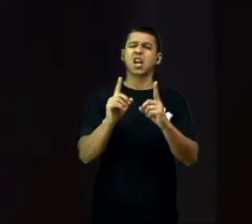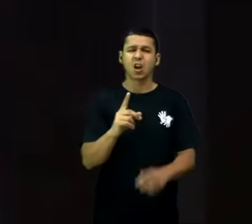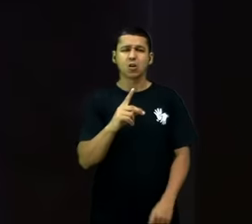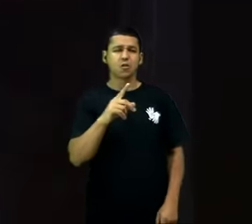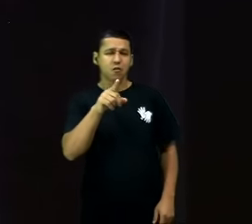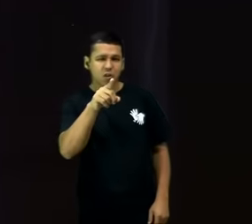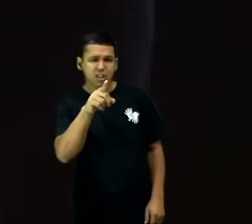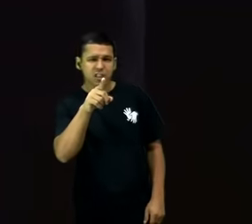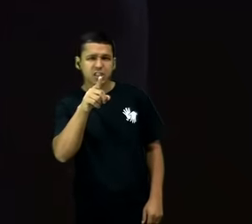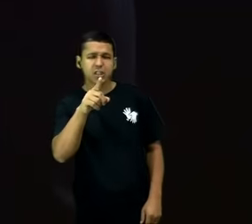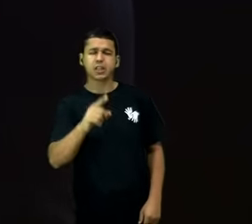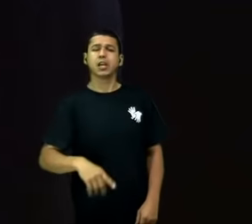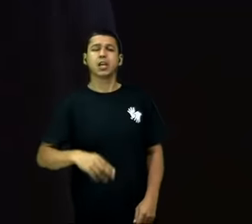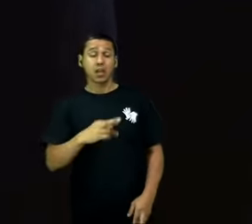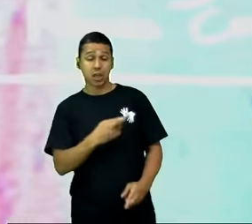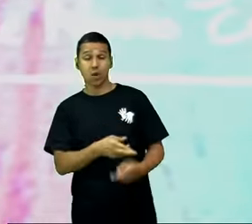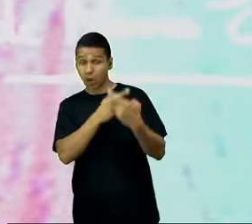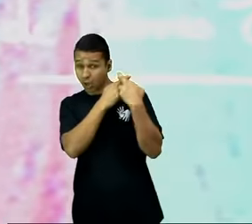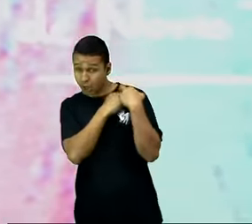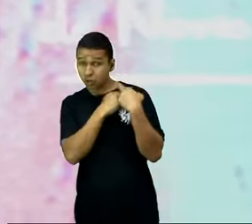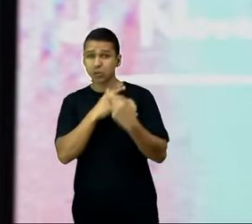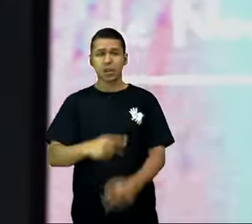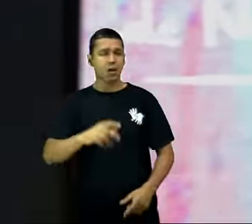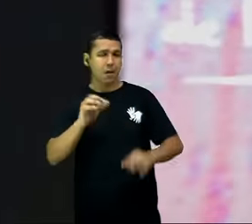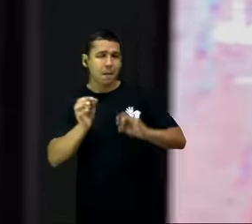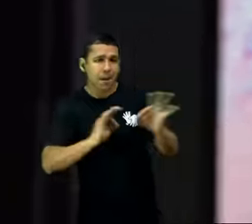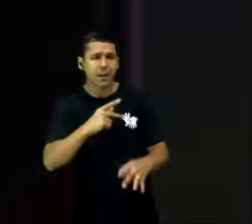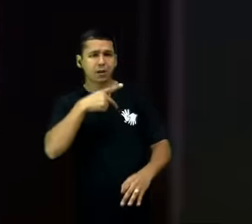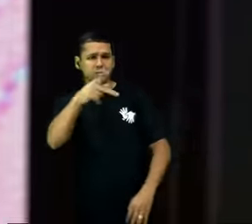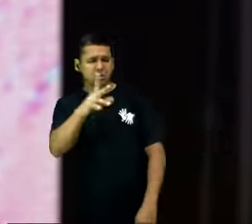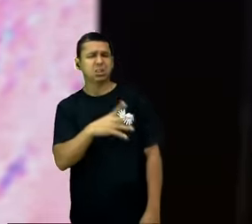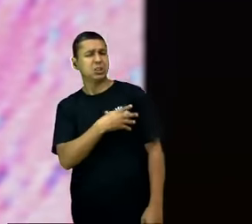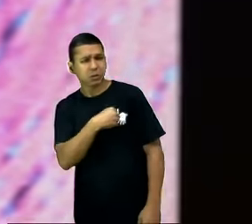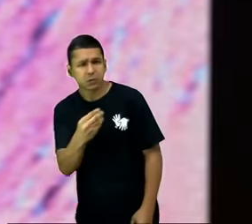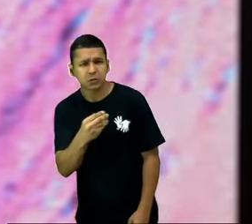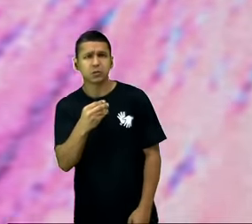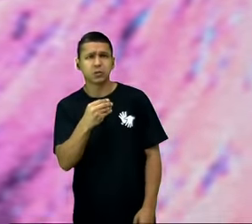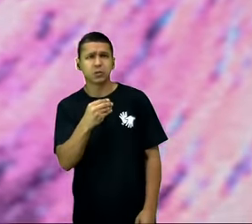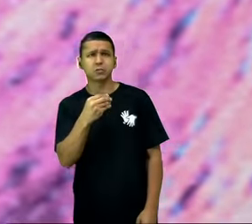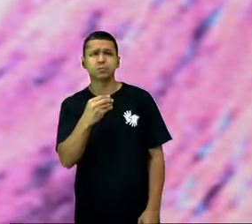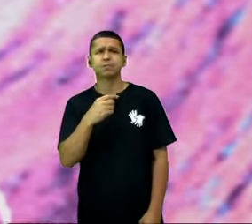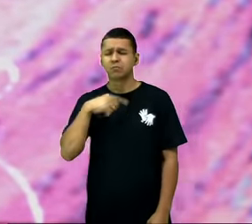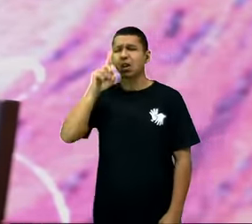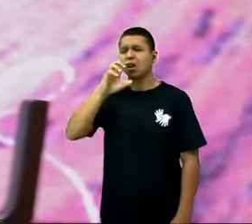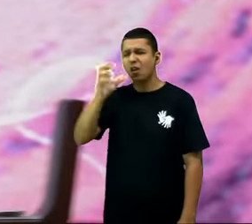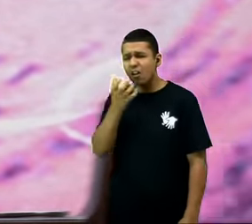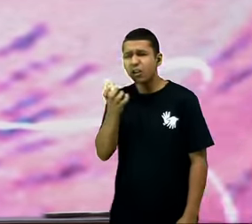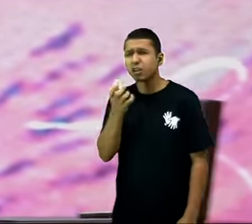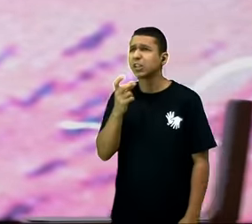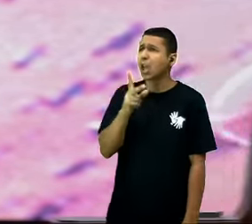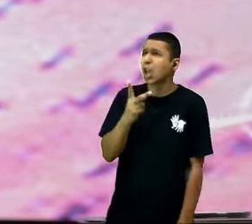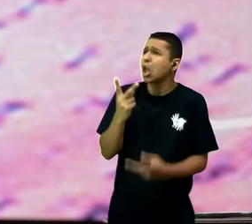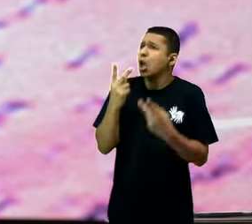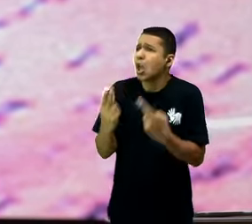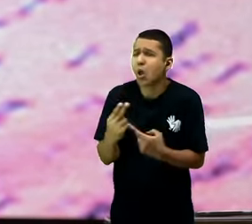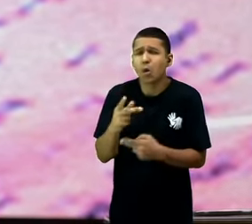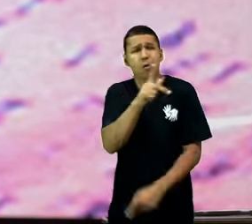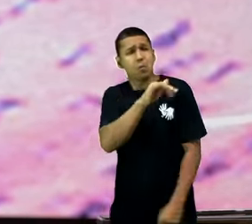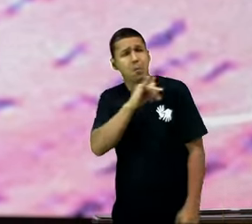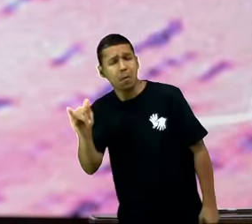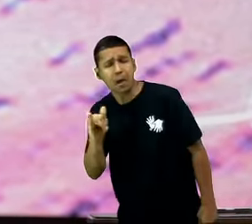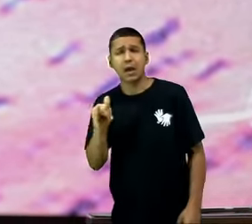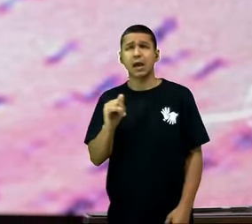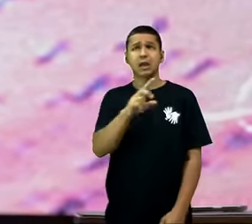filhos vão dizer: eu quero ser crente igual meu pai, eu quero ser crente igual minha mãe, eu quero ser assim, ó. Se teu pai não foi com você, você vai ser com teus